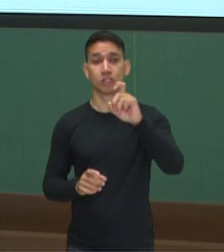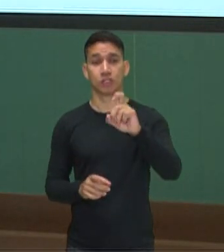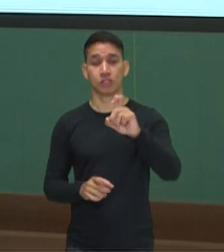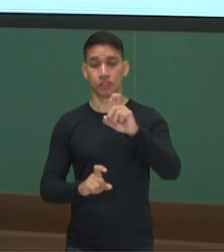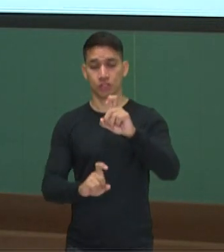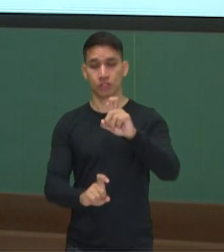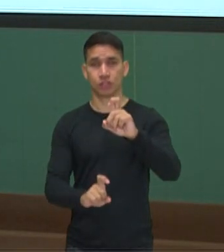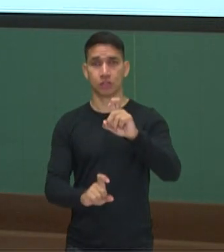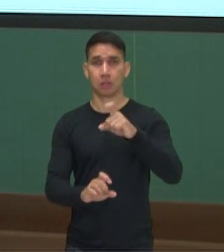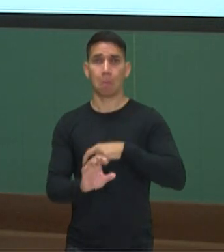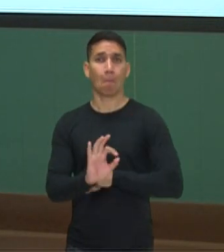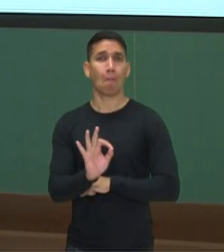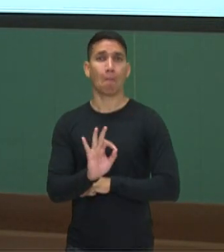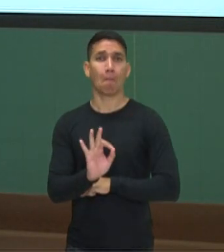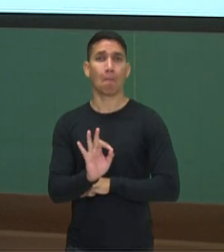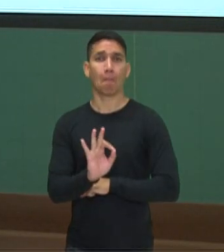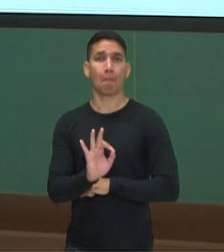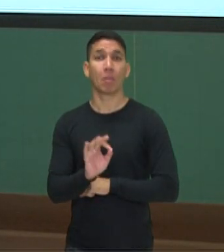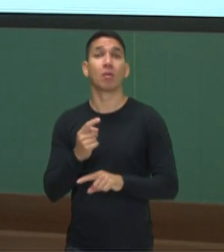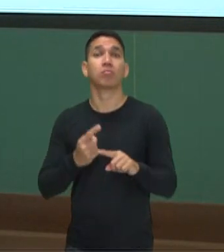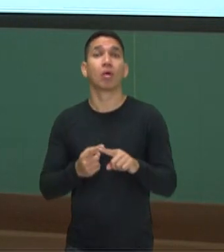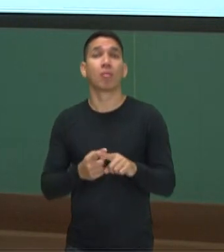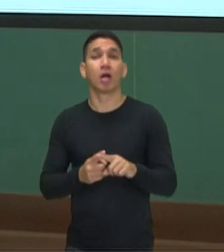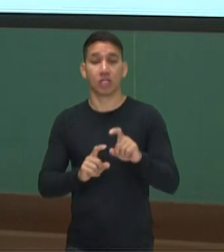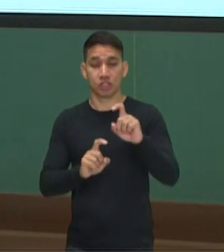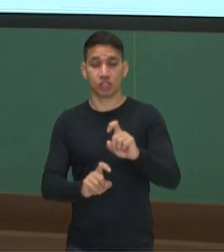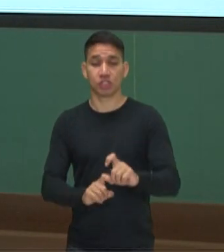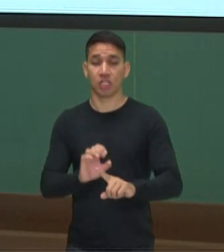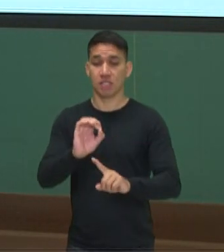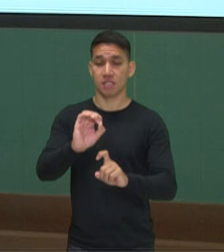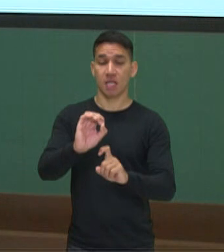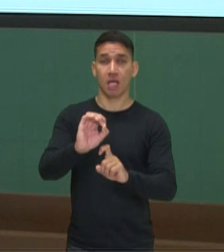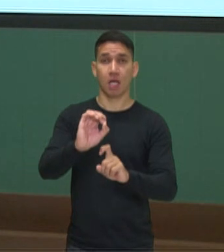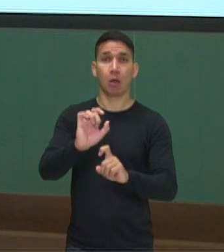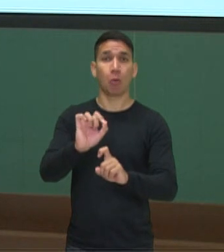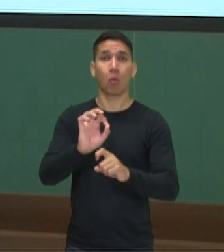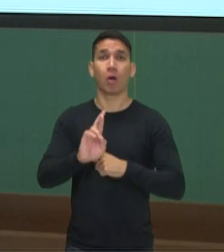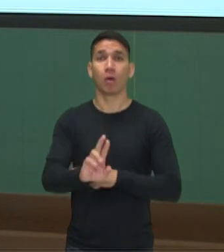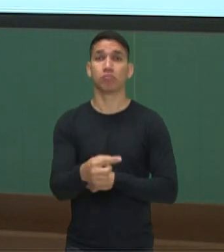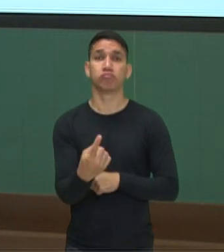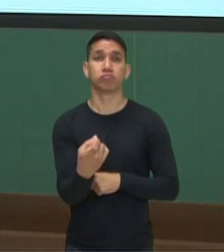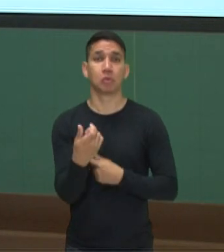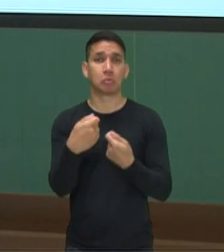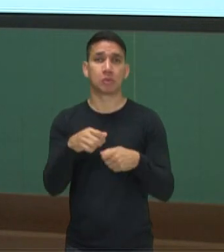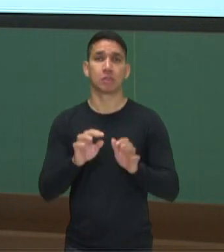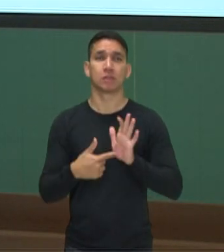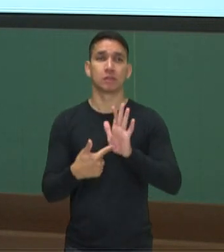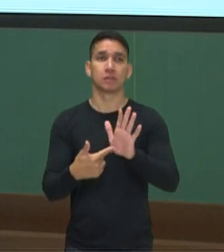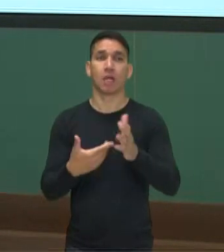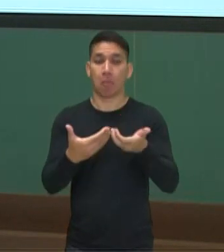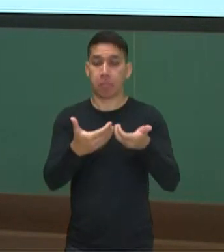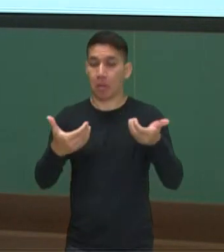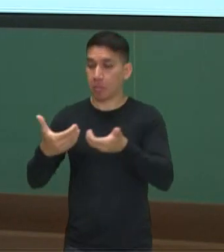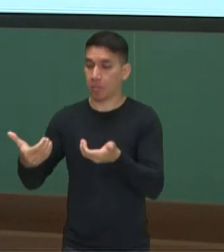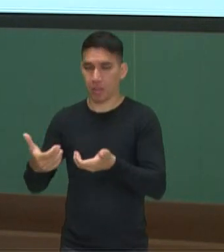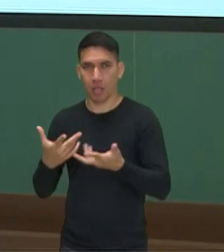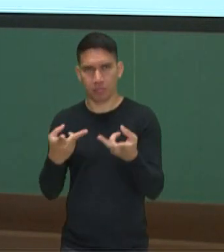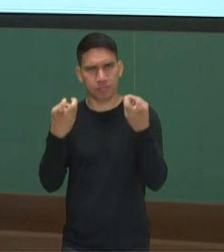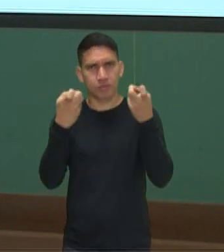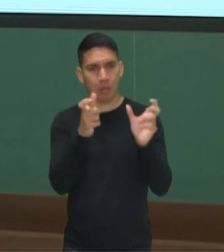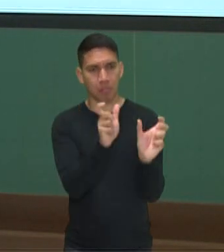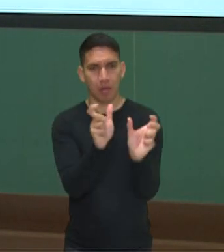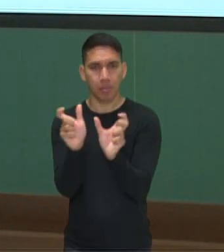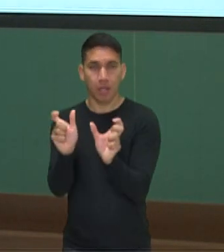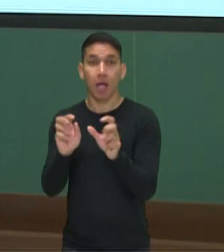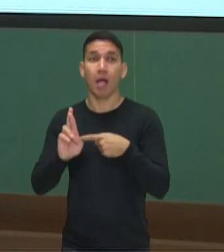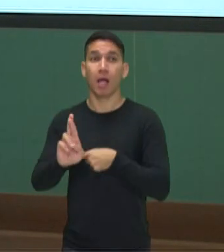X, não aparece mais aqui porque dá X elevado a 0. Aqui, ó, os monômios todos separadinhos, tá bom? E o